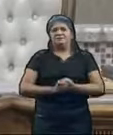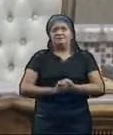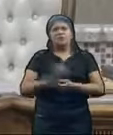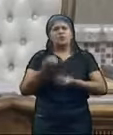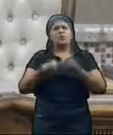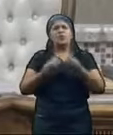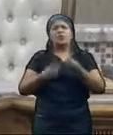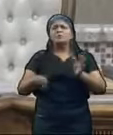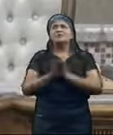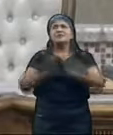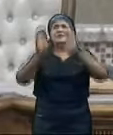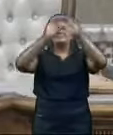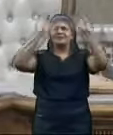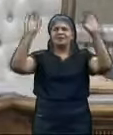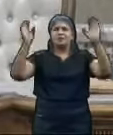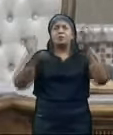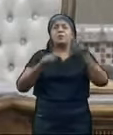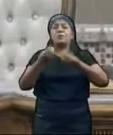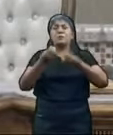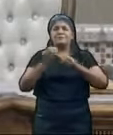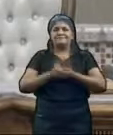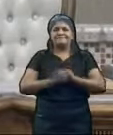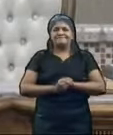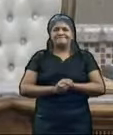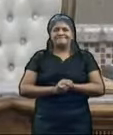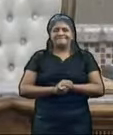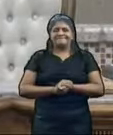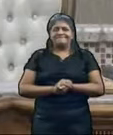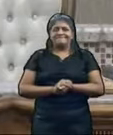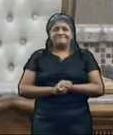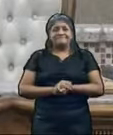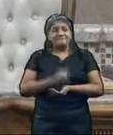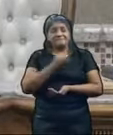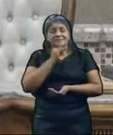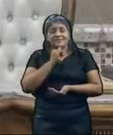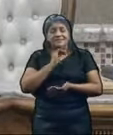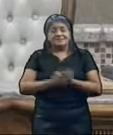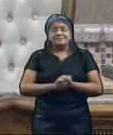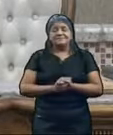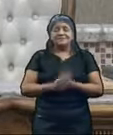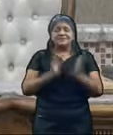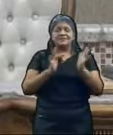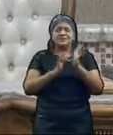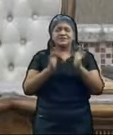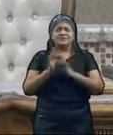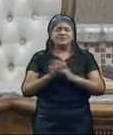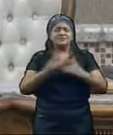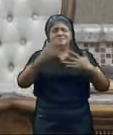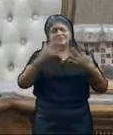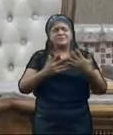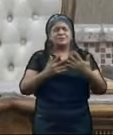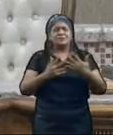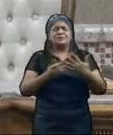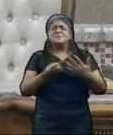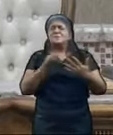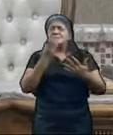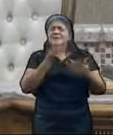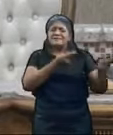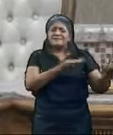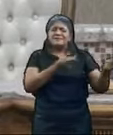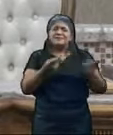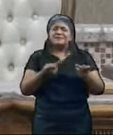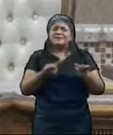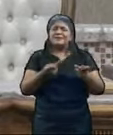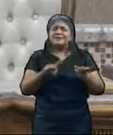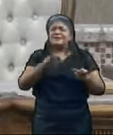os que tem fome né a hora Como assim né o pendurado quem não tem